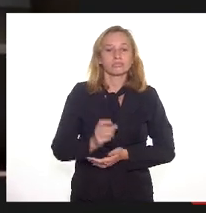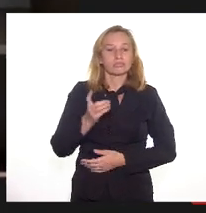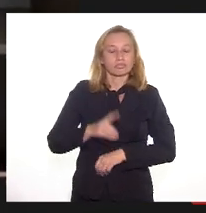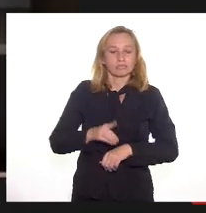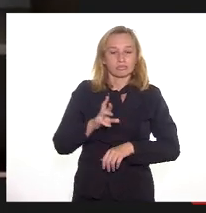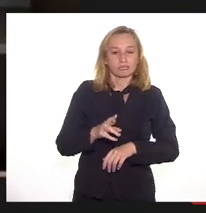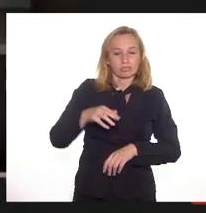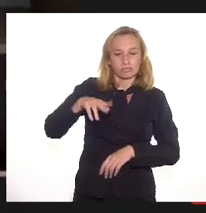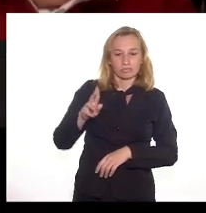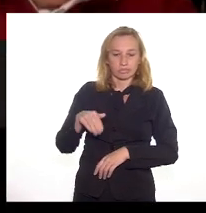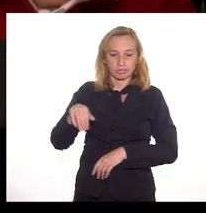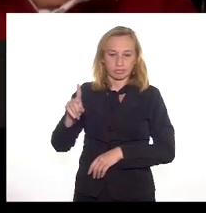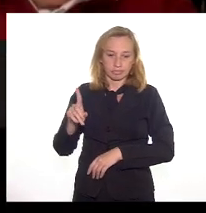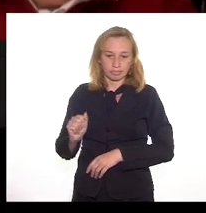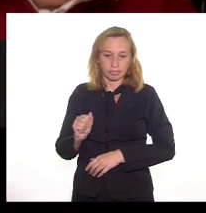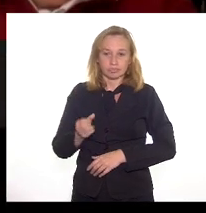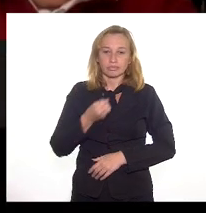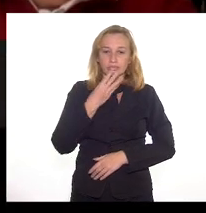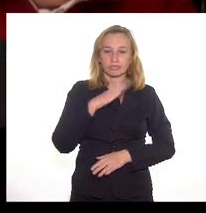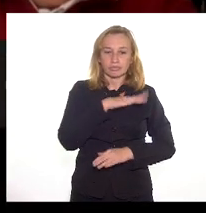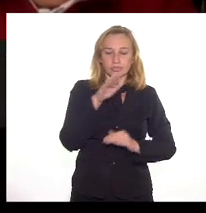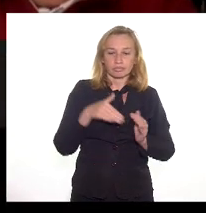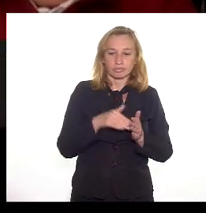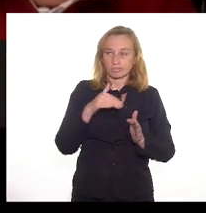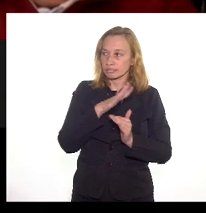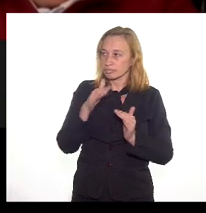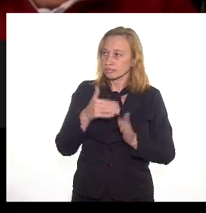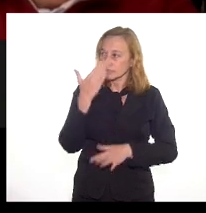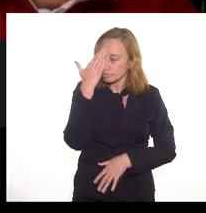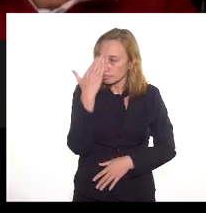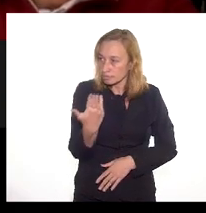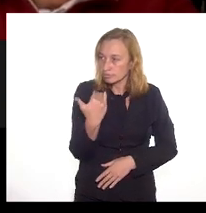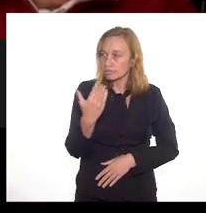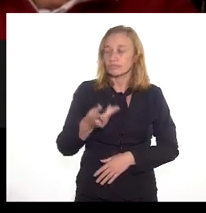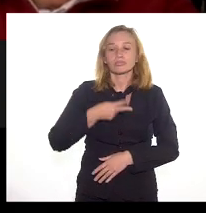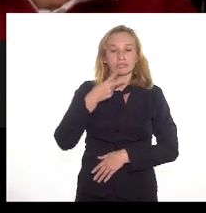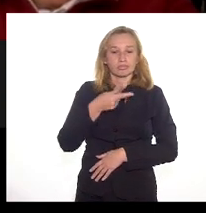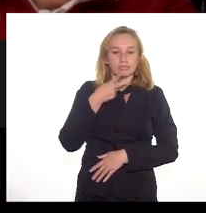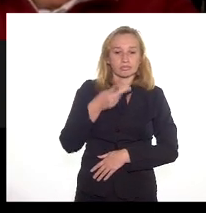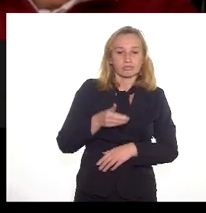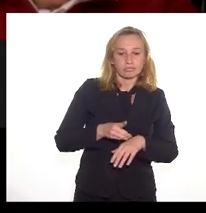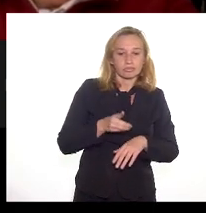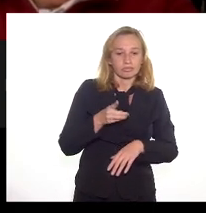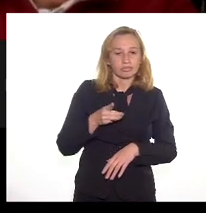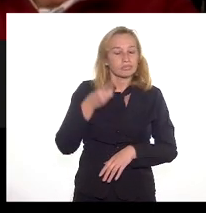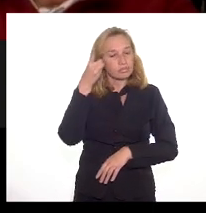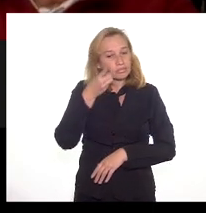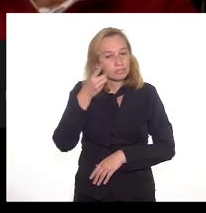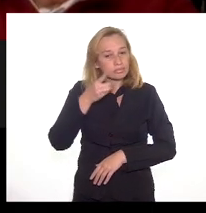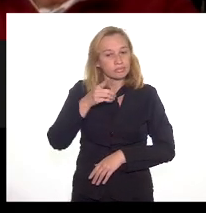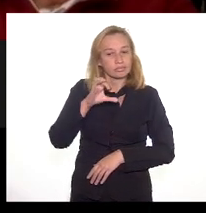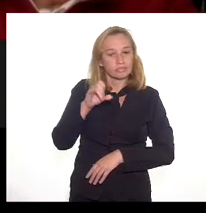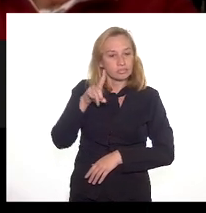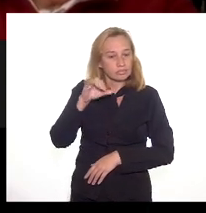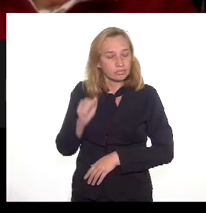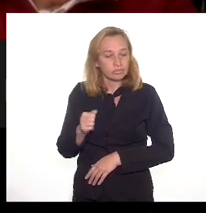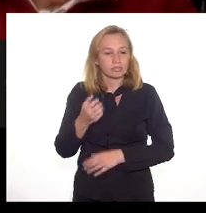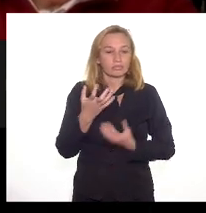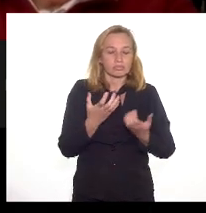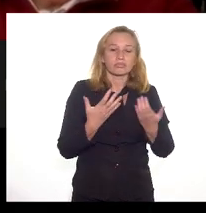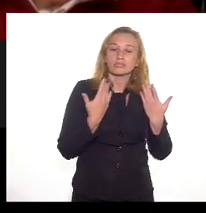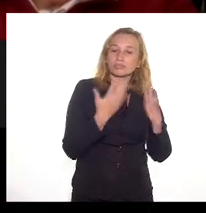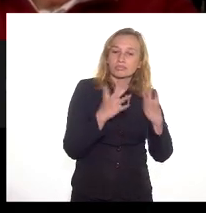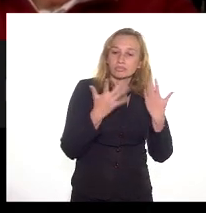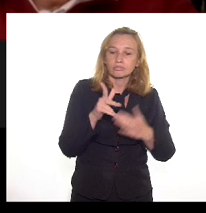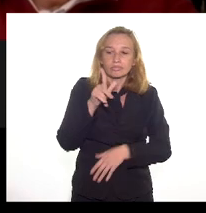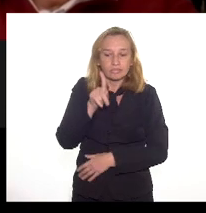Magda. Boa tarde a todos. Obrigada pela palavra, deputada Célia. Eu queria cumprimentar o